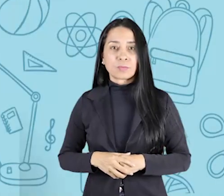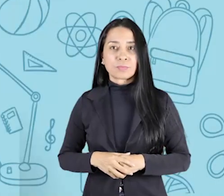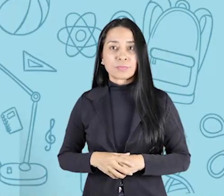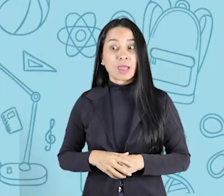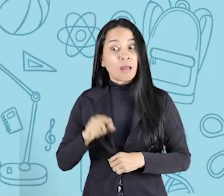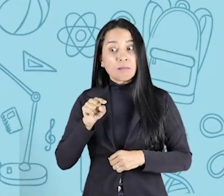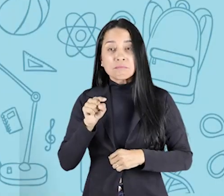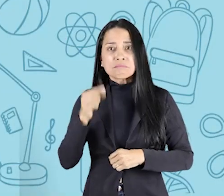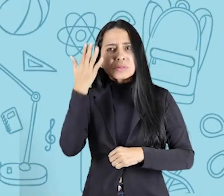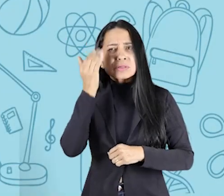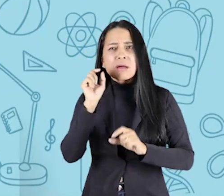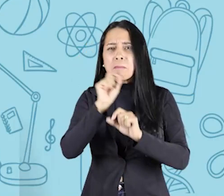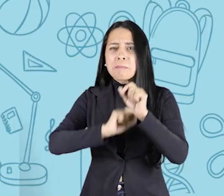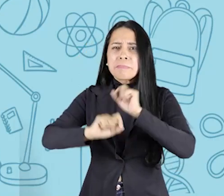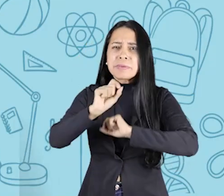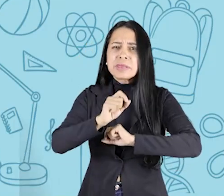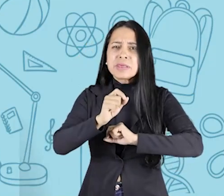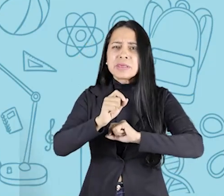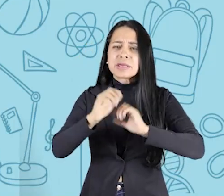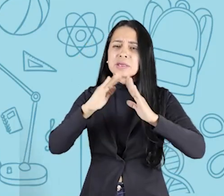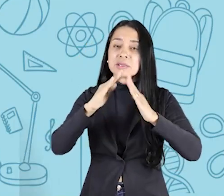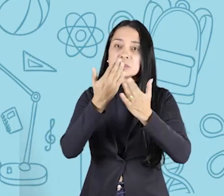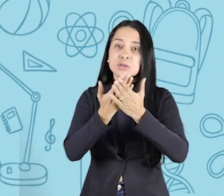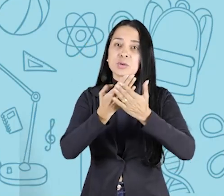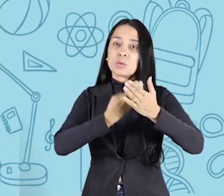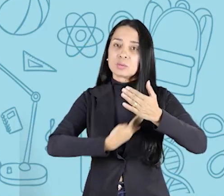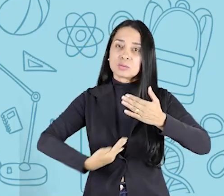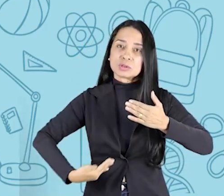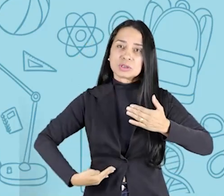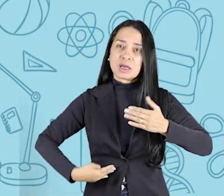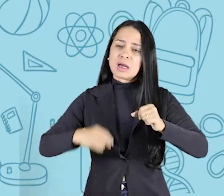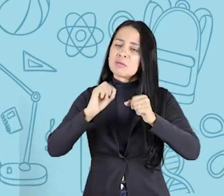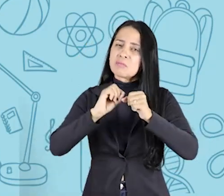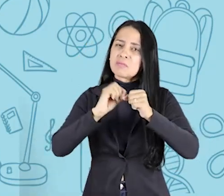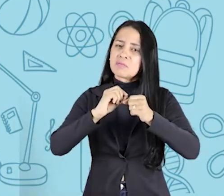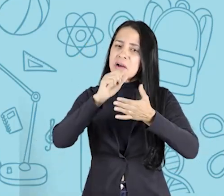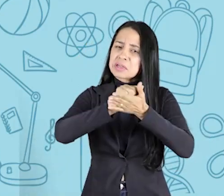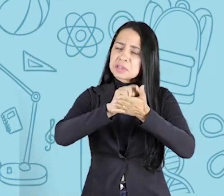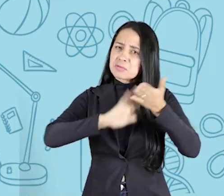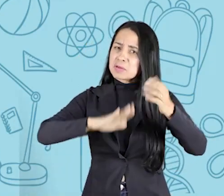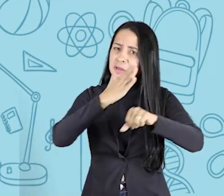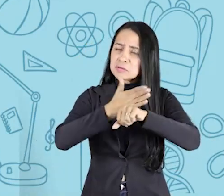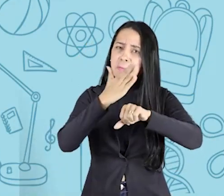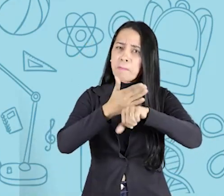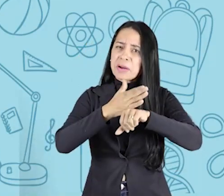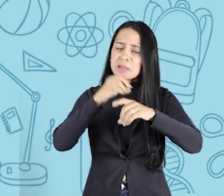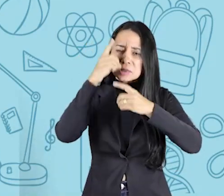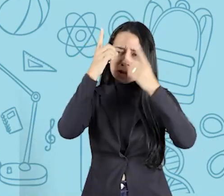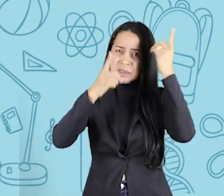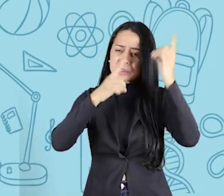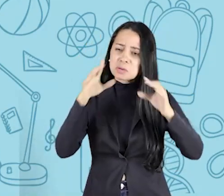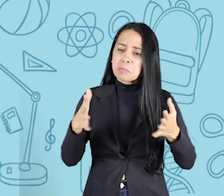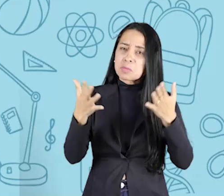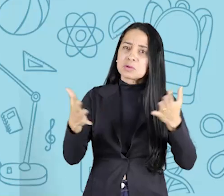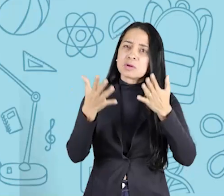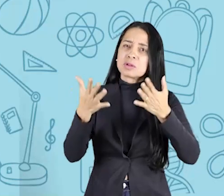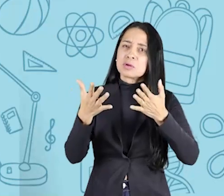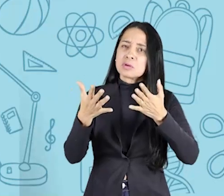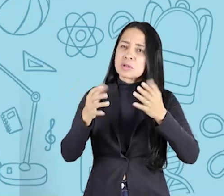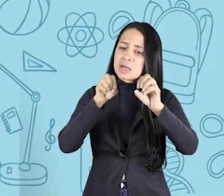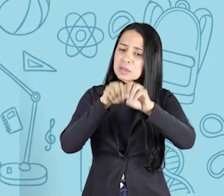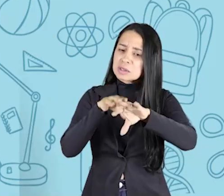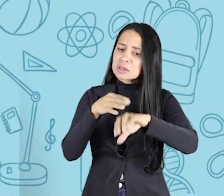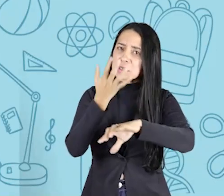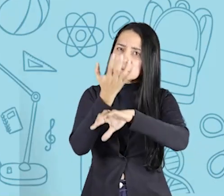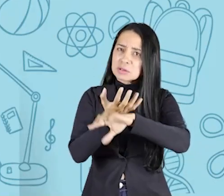Você sabia que a rede pública de ensino do nosso estado realiza atividades criativas e motivadoras no ensino da língua portuguesa